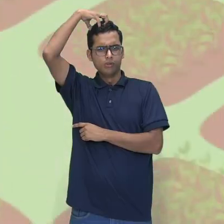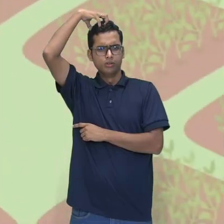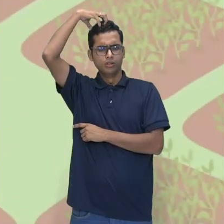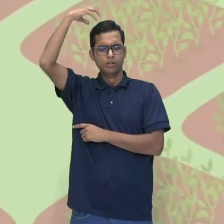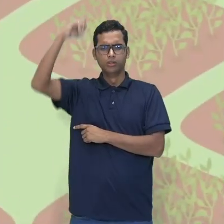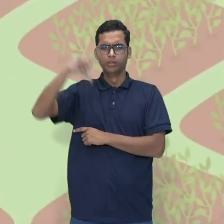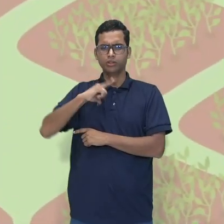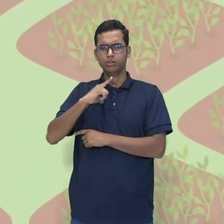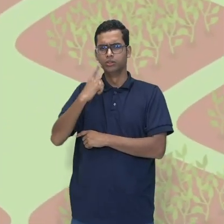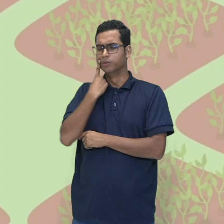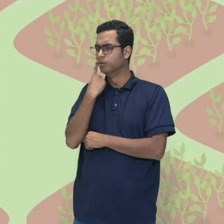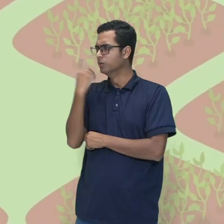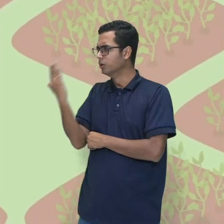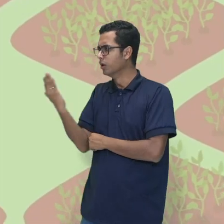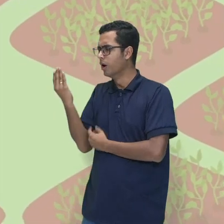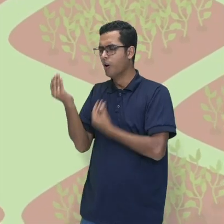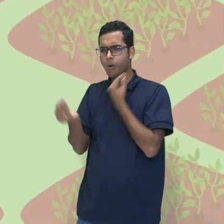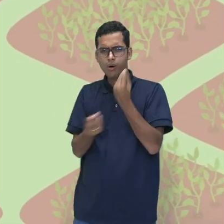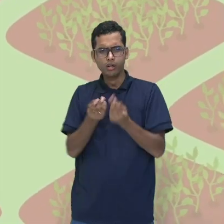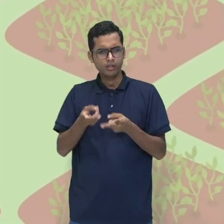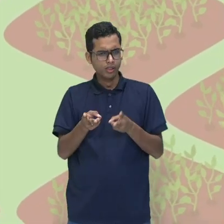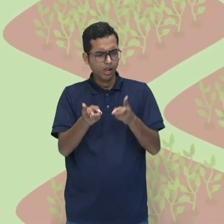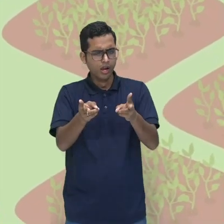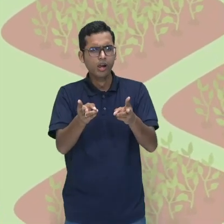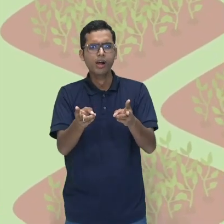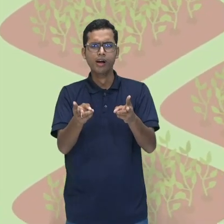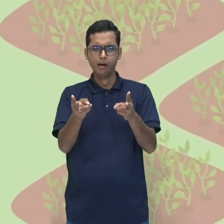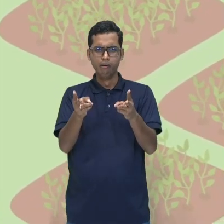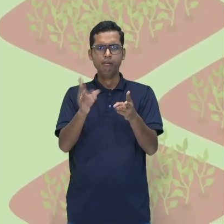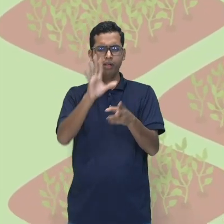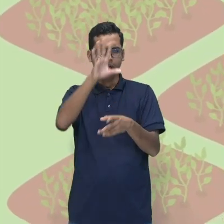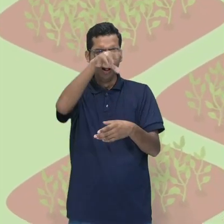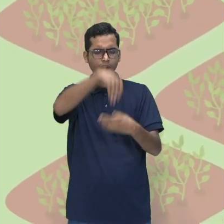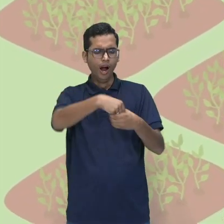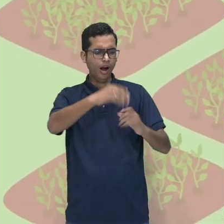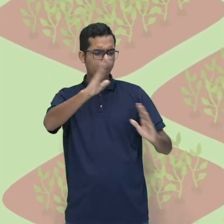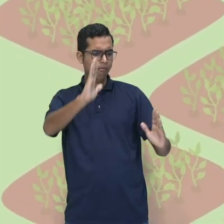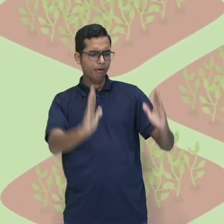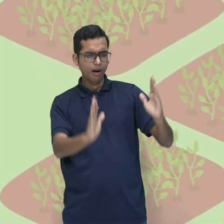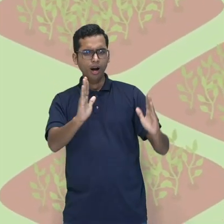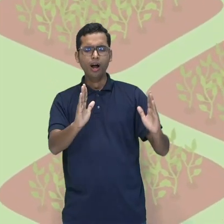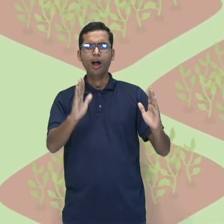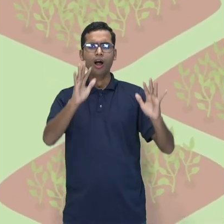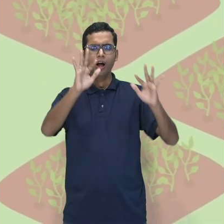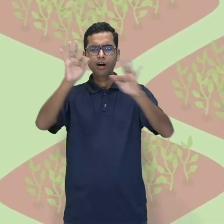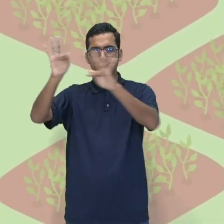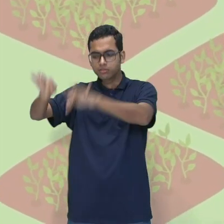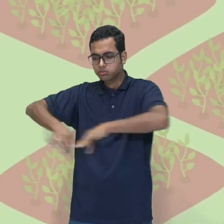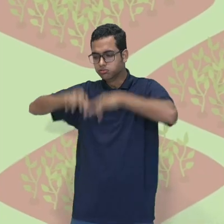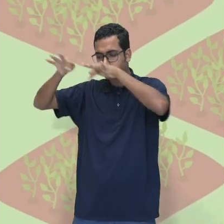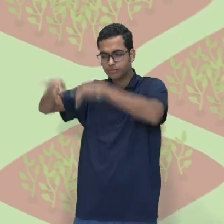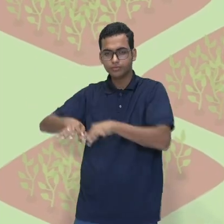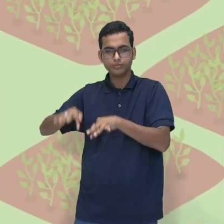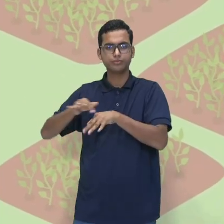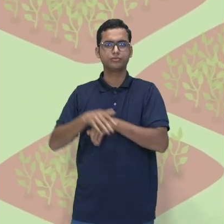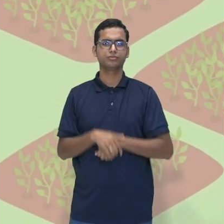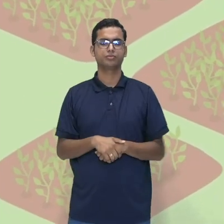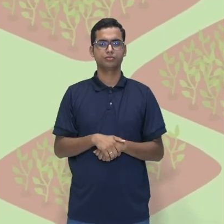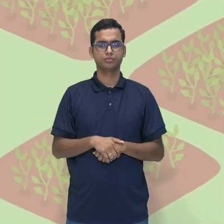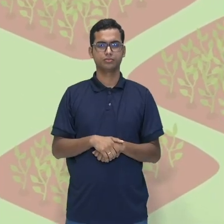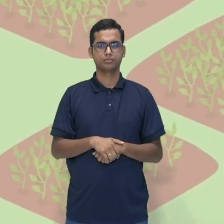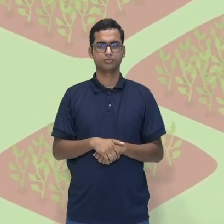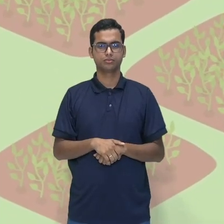a presença do rei, ela sempre foi constante dentro do período feudal. Porém, eles não possuíam